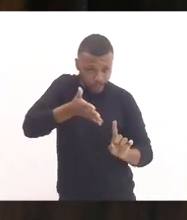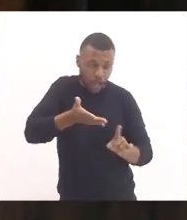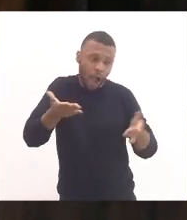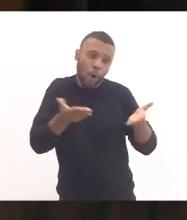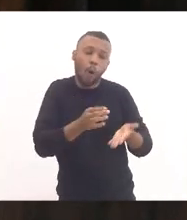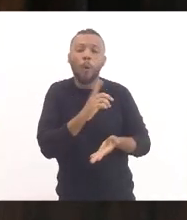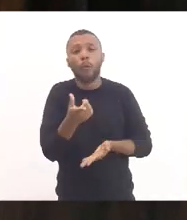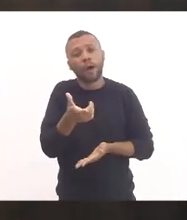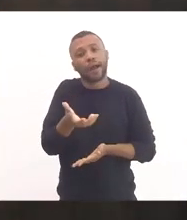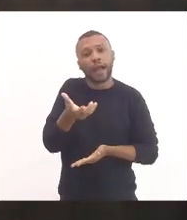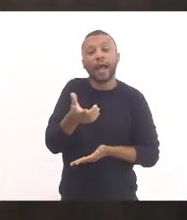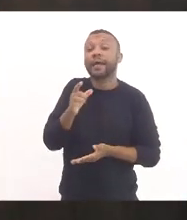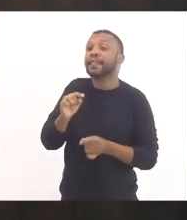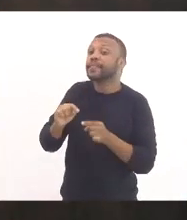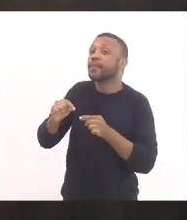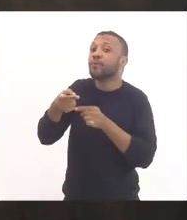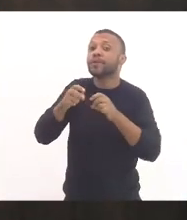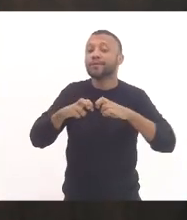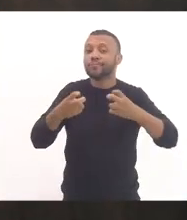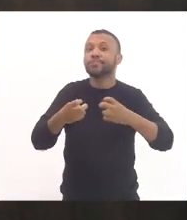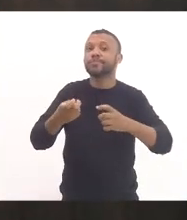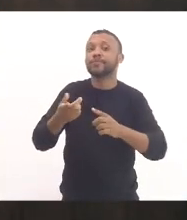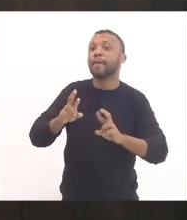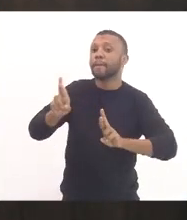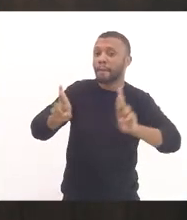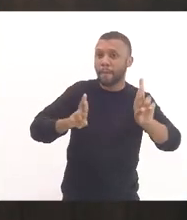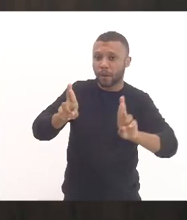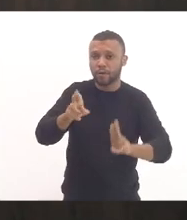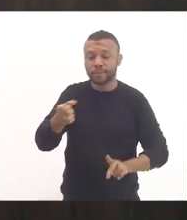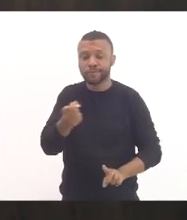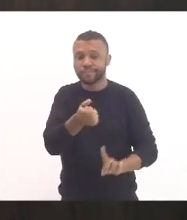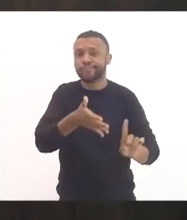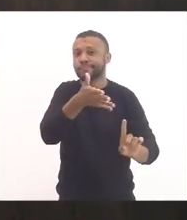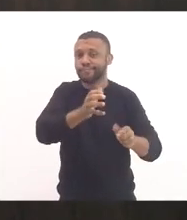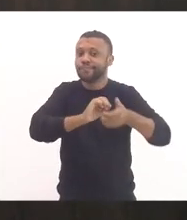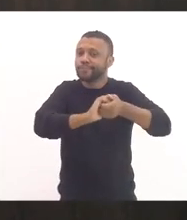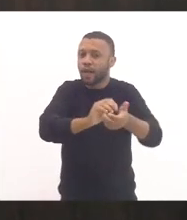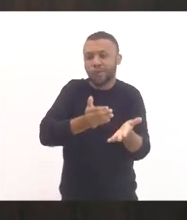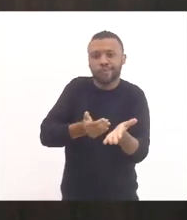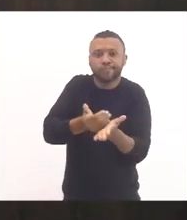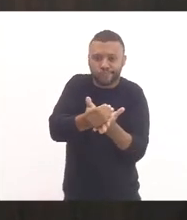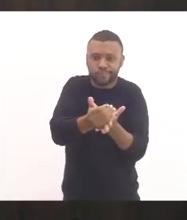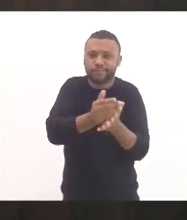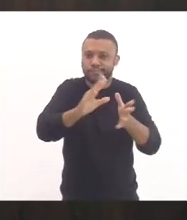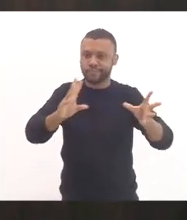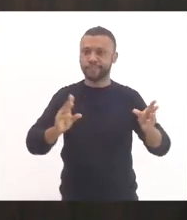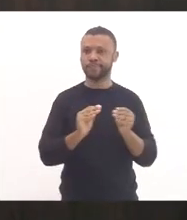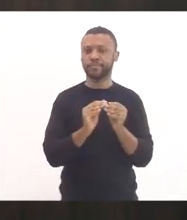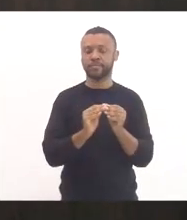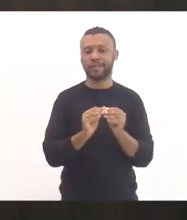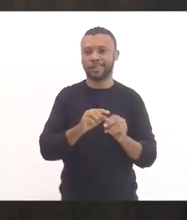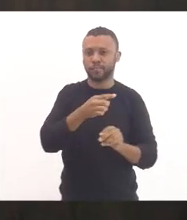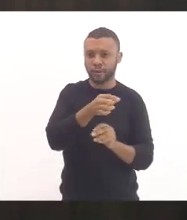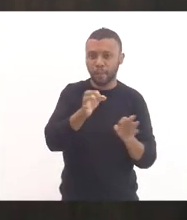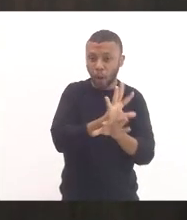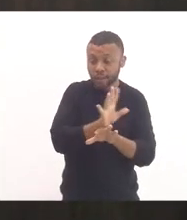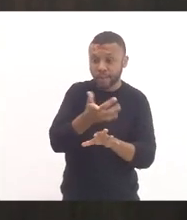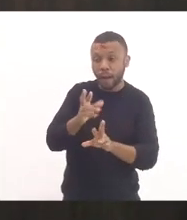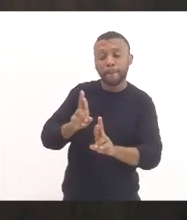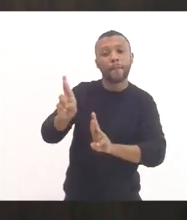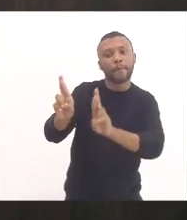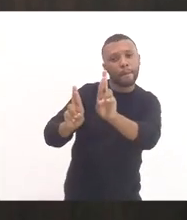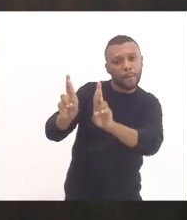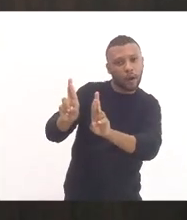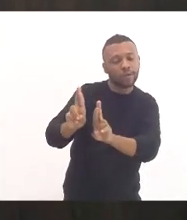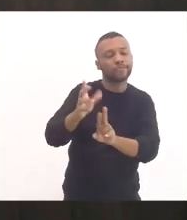o prefere depois da rodada de representação de abrir para o senhor fazer a saudação Inicial E aí depois a gente escuta de apresentações